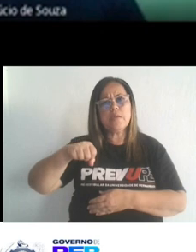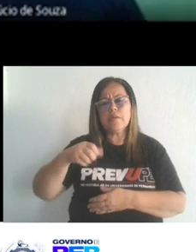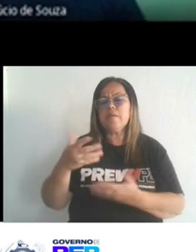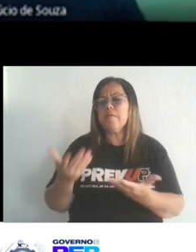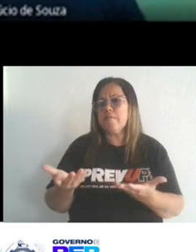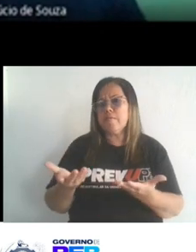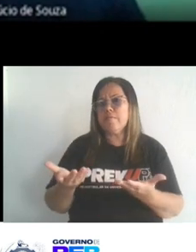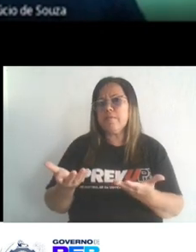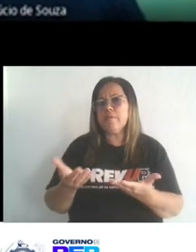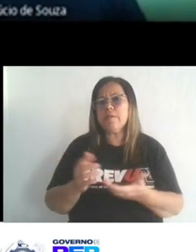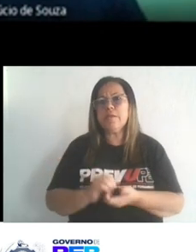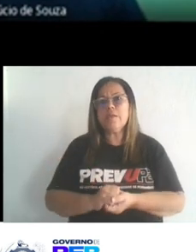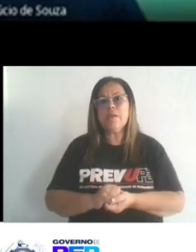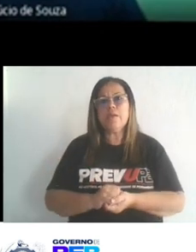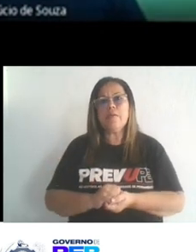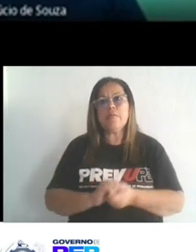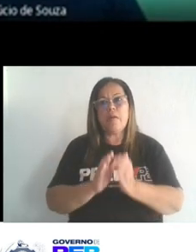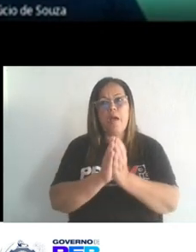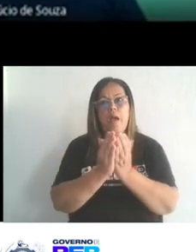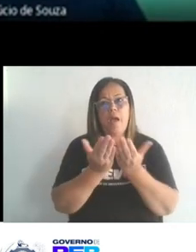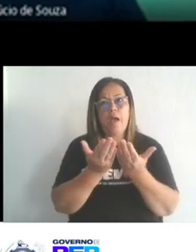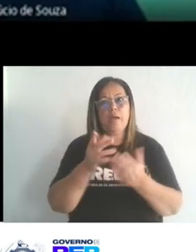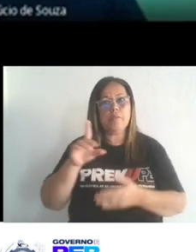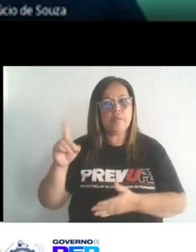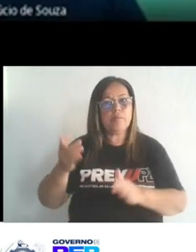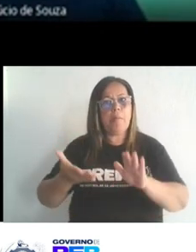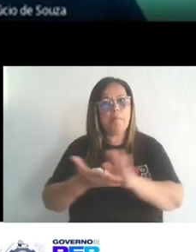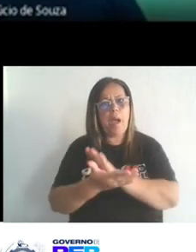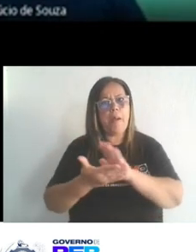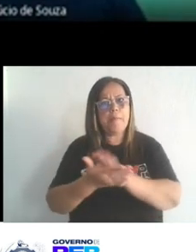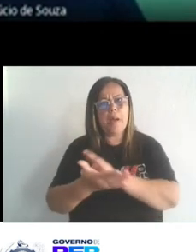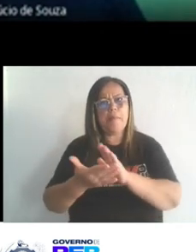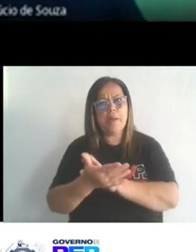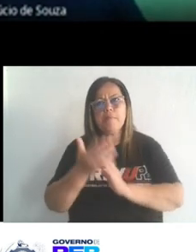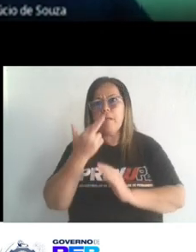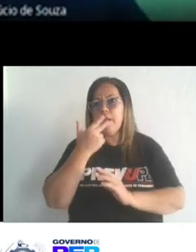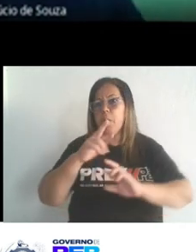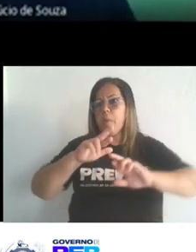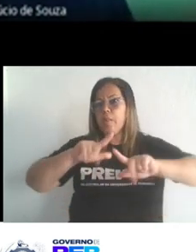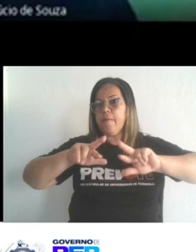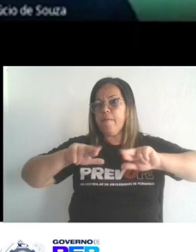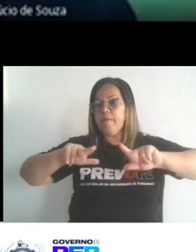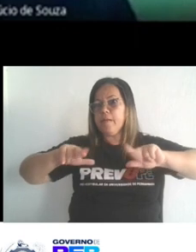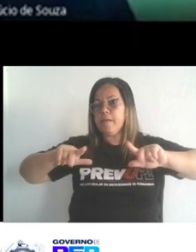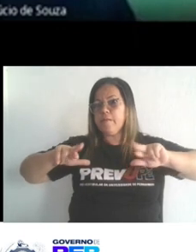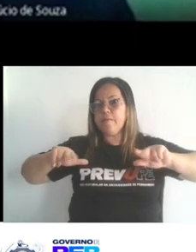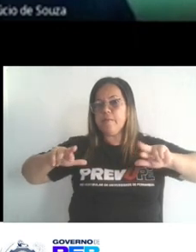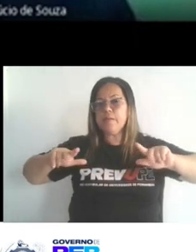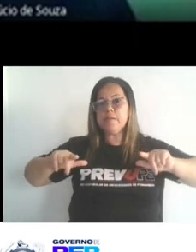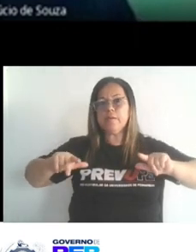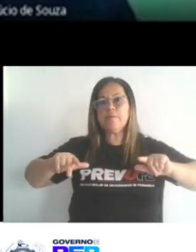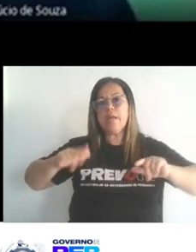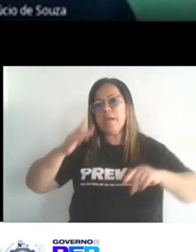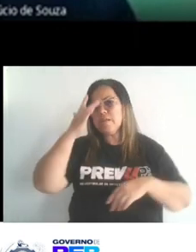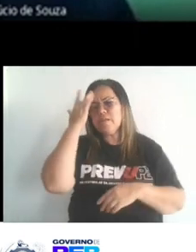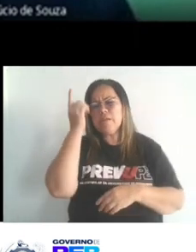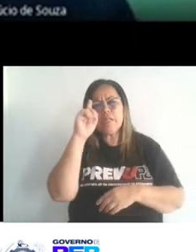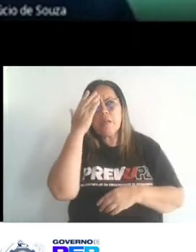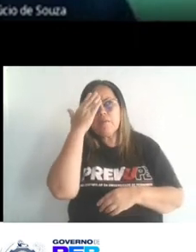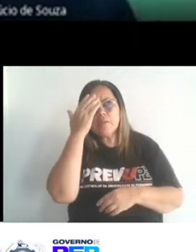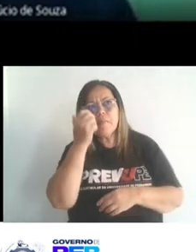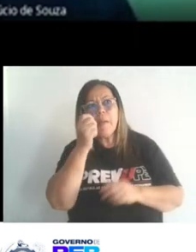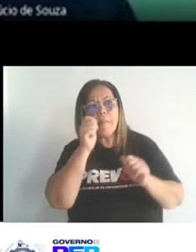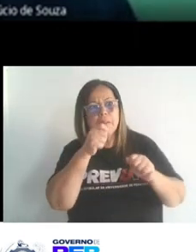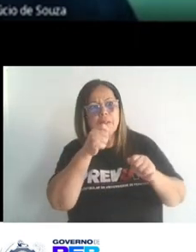a bíblia sendo impressa em várias línguas e o leigo o povo leigo tendo acesso